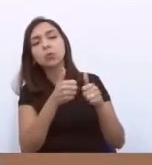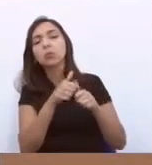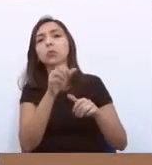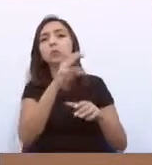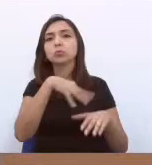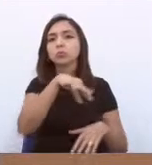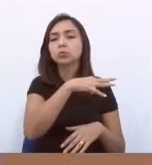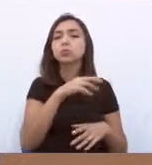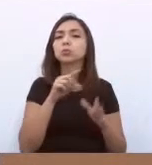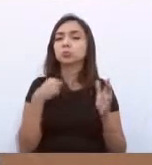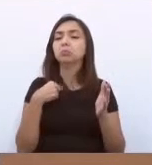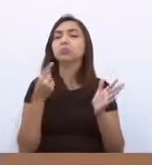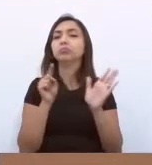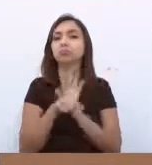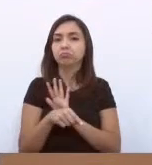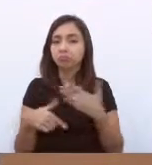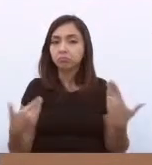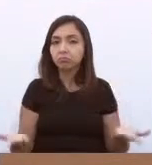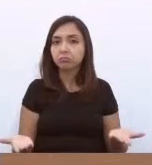arrecadação? Pergunto.